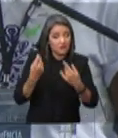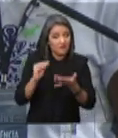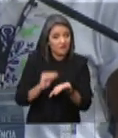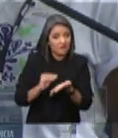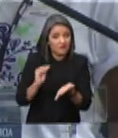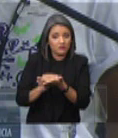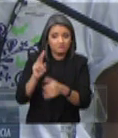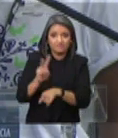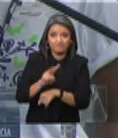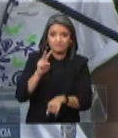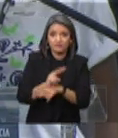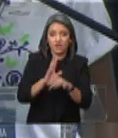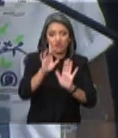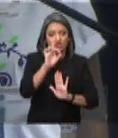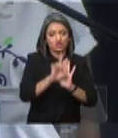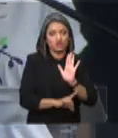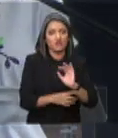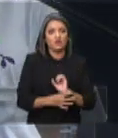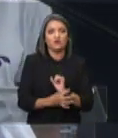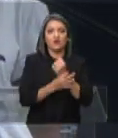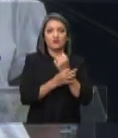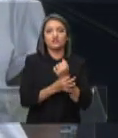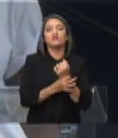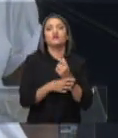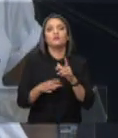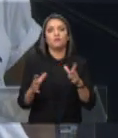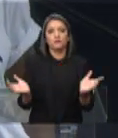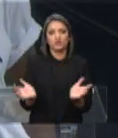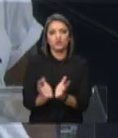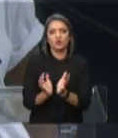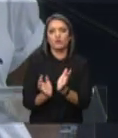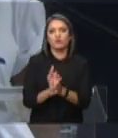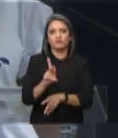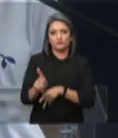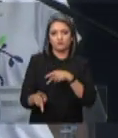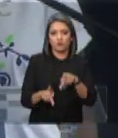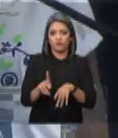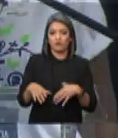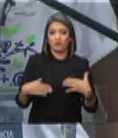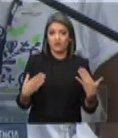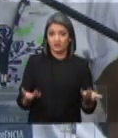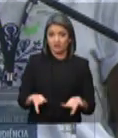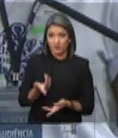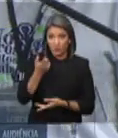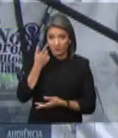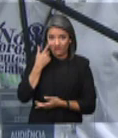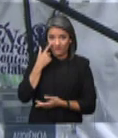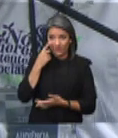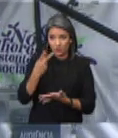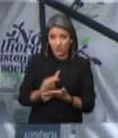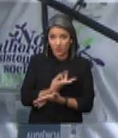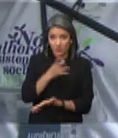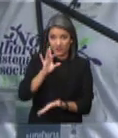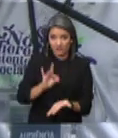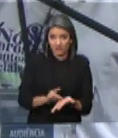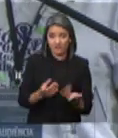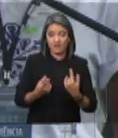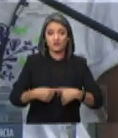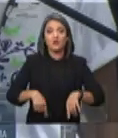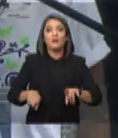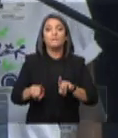sociais basilares a este grupo populacional considerando a realidade concreta as parcerias diretas